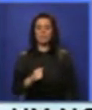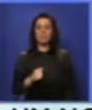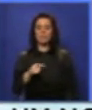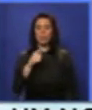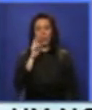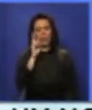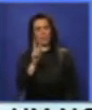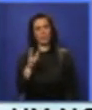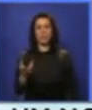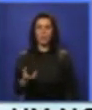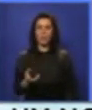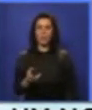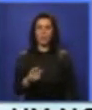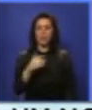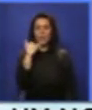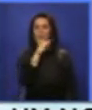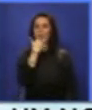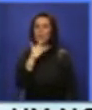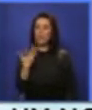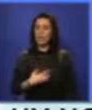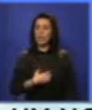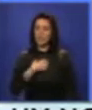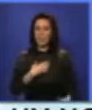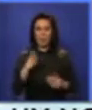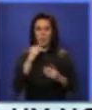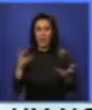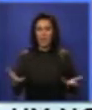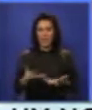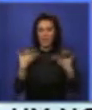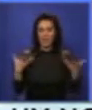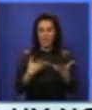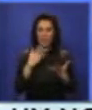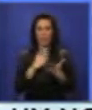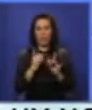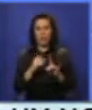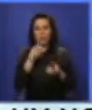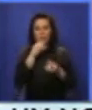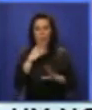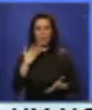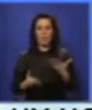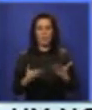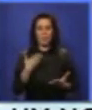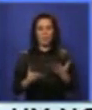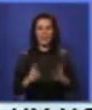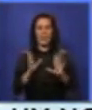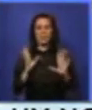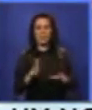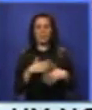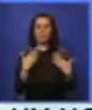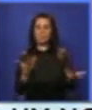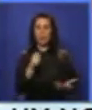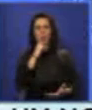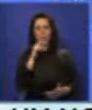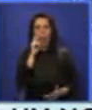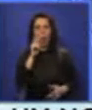quando se viu com esse sorriso, sentiu-se mais leve, não só porque tinha perdido peso, mas porque